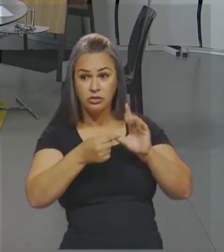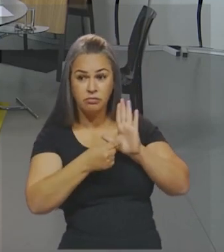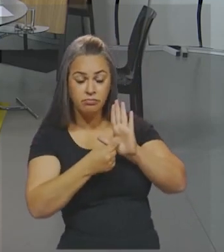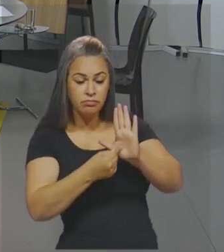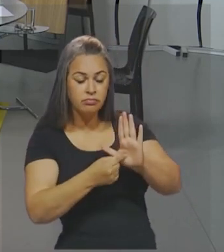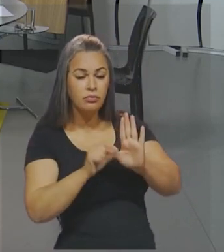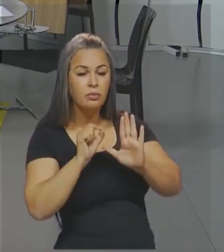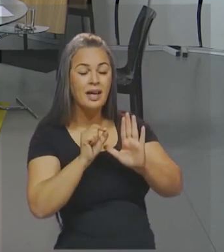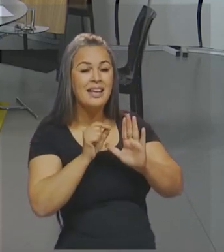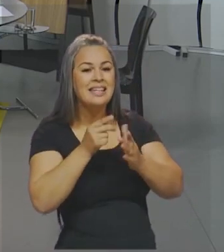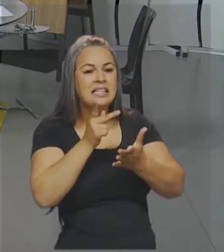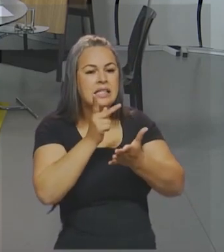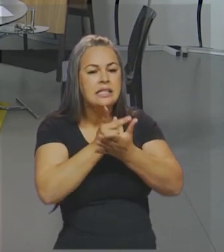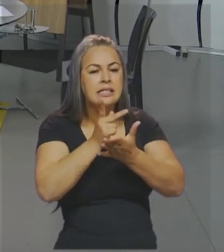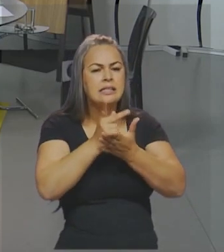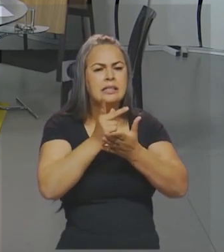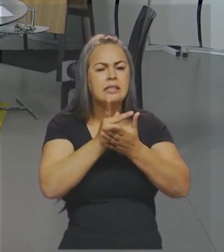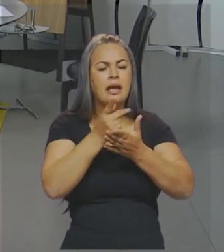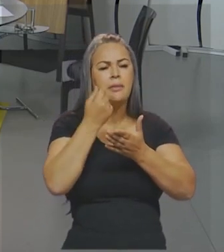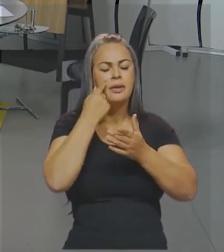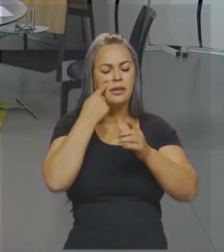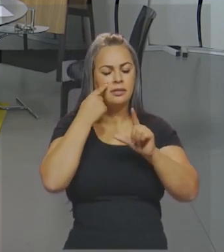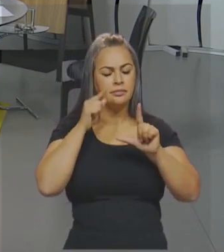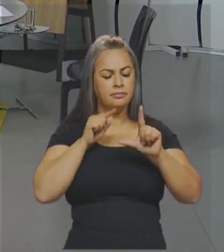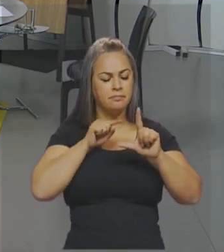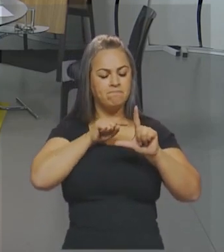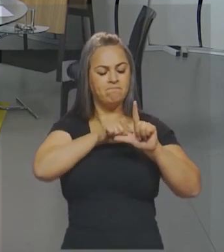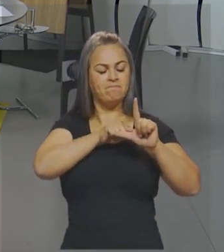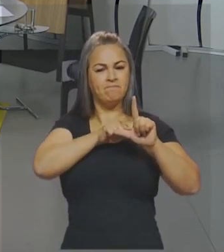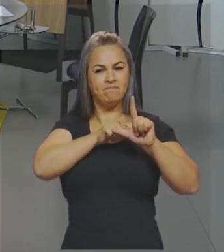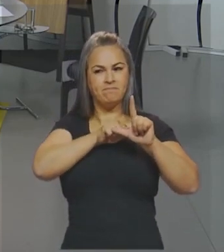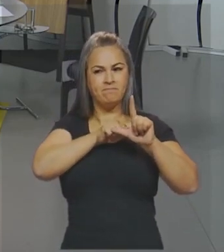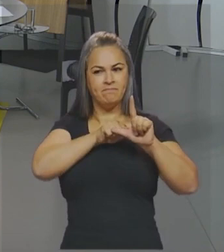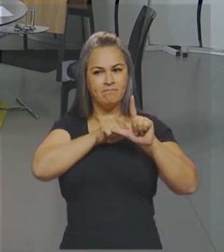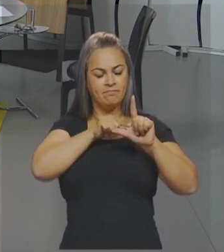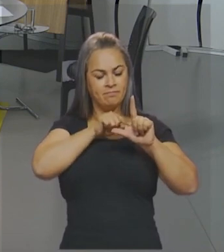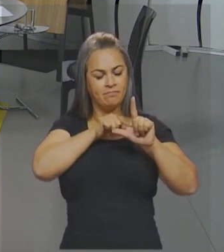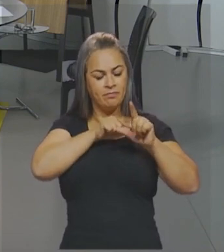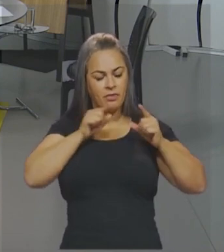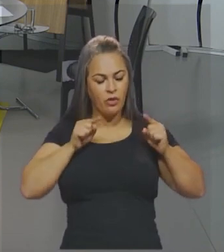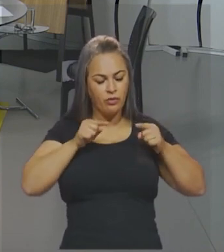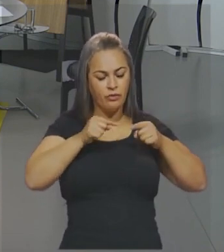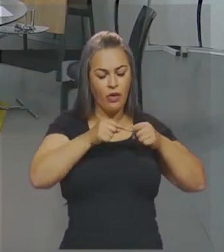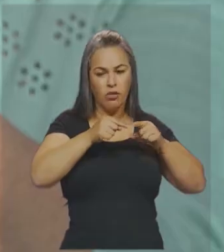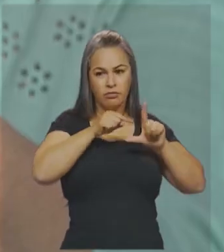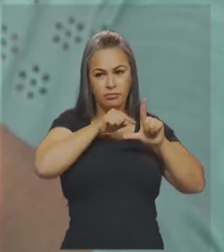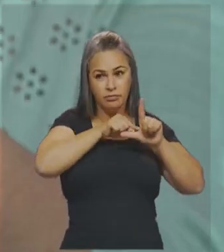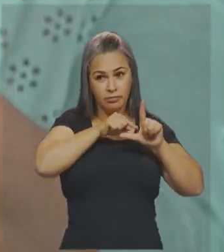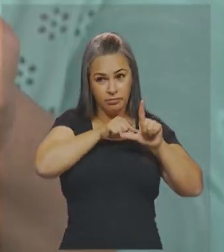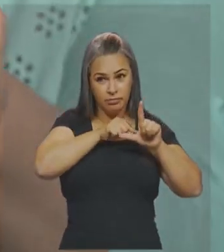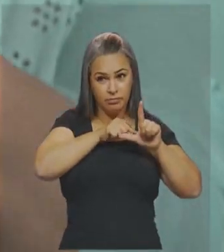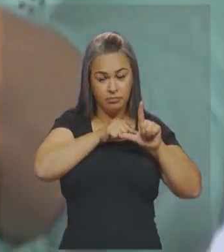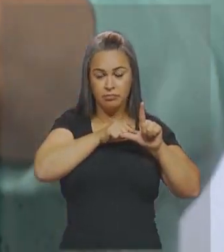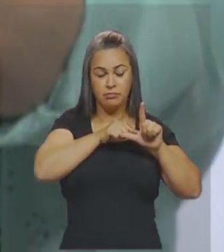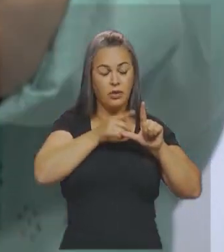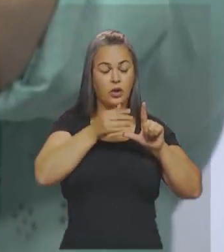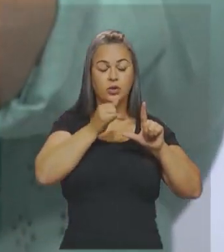começo pelo referencial, pelo marco, né? Pelo centro, né? Da base do transferidor.